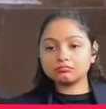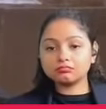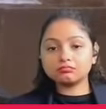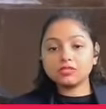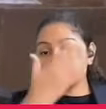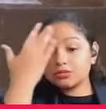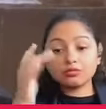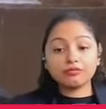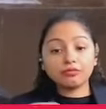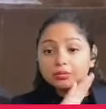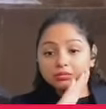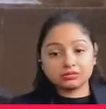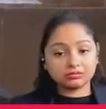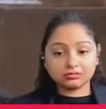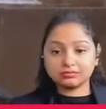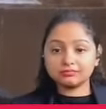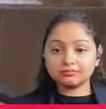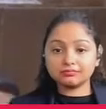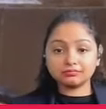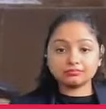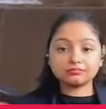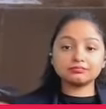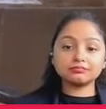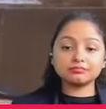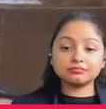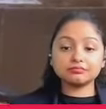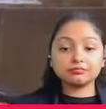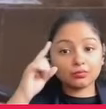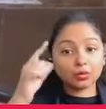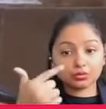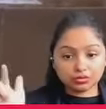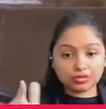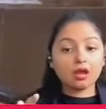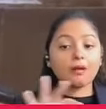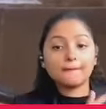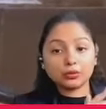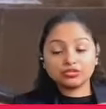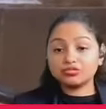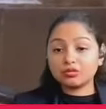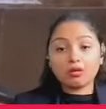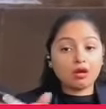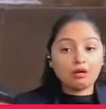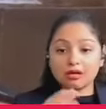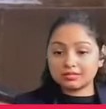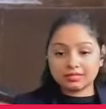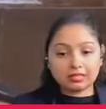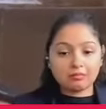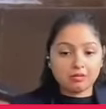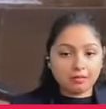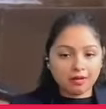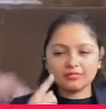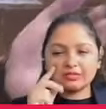e foram dormir no dia seguinte a polícia chegou na hora certa com todos os meses os